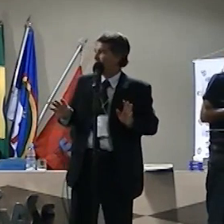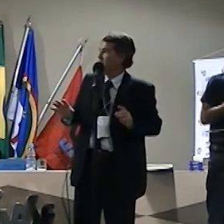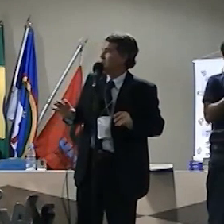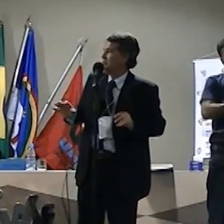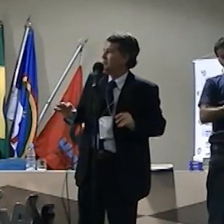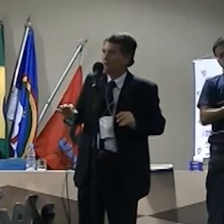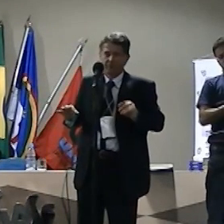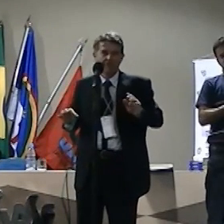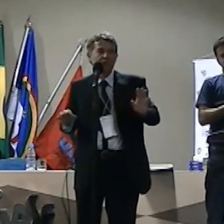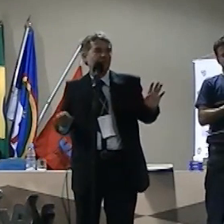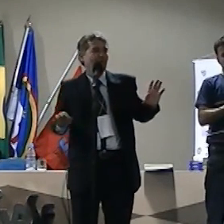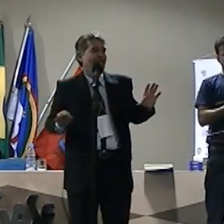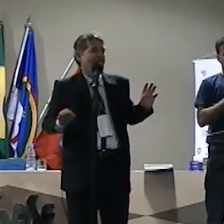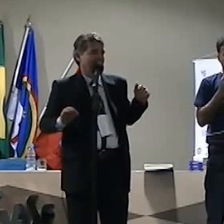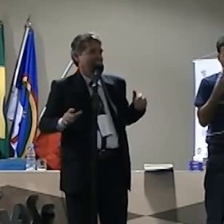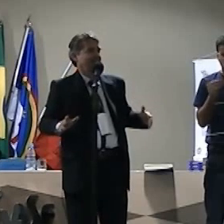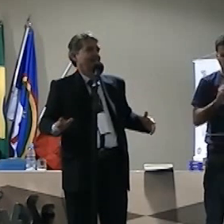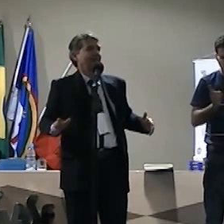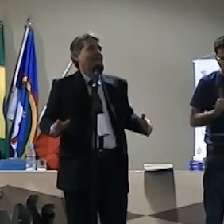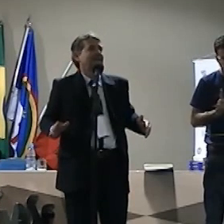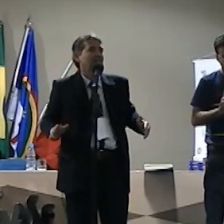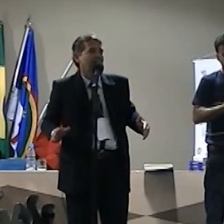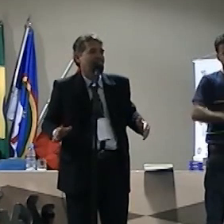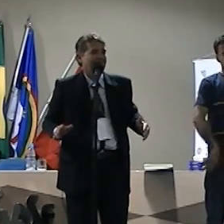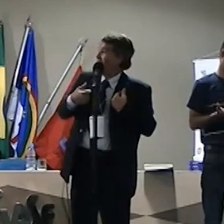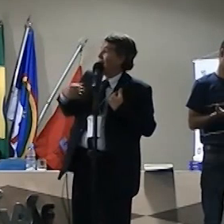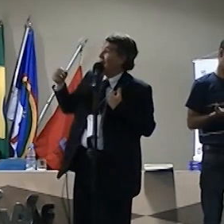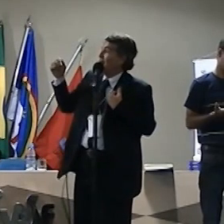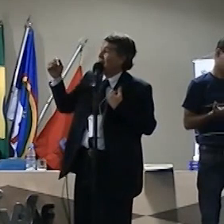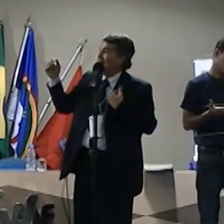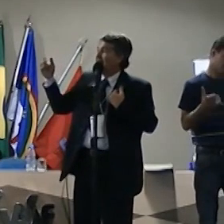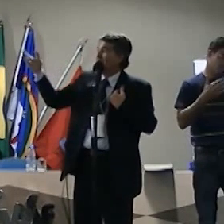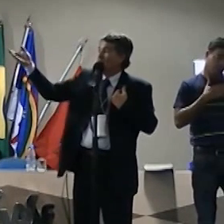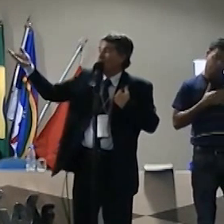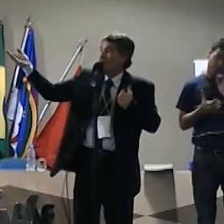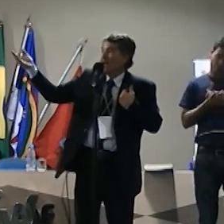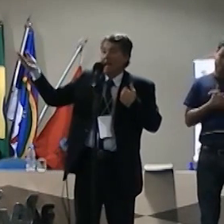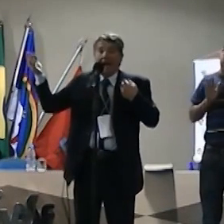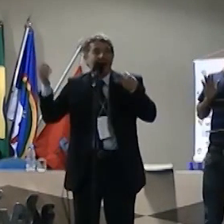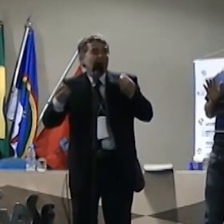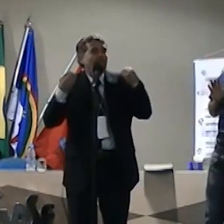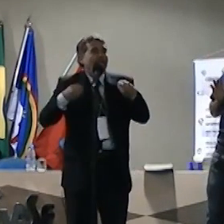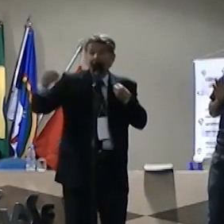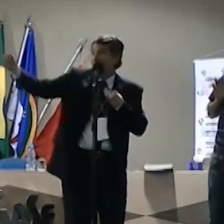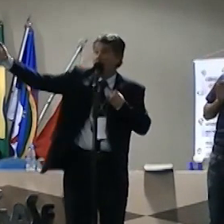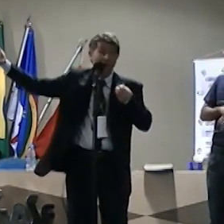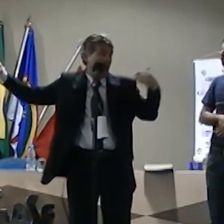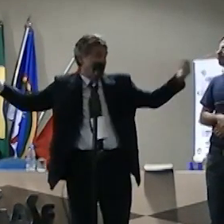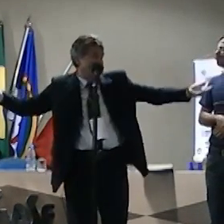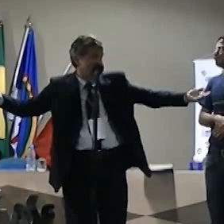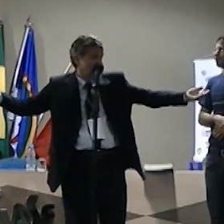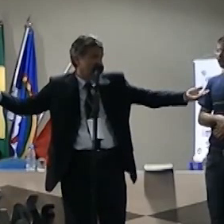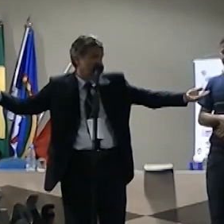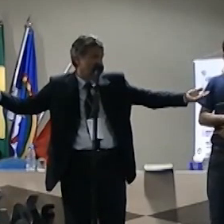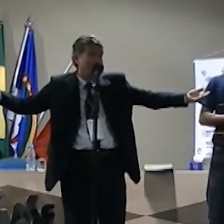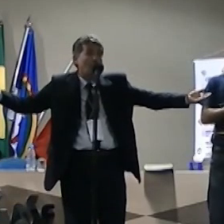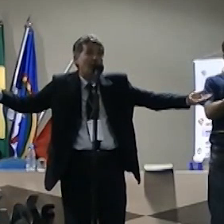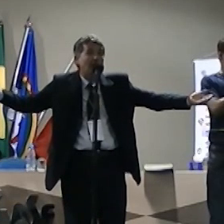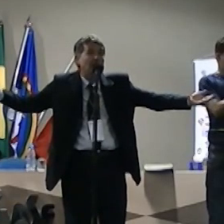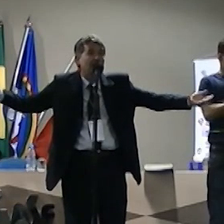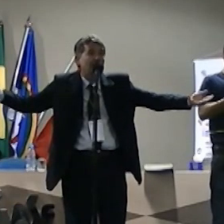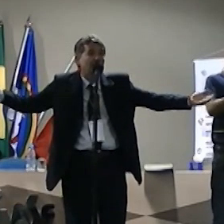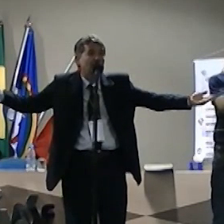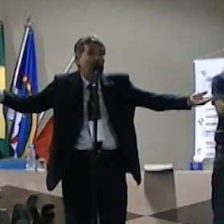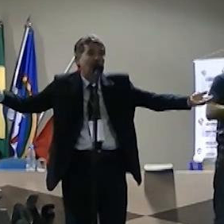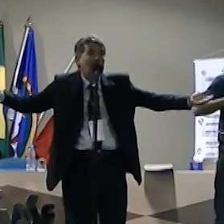mesmo. Depois encontra alguém para ser bem. Bem, então, a igualdade é humana, como